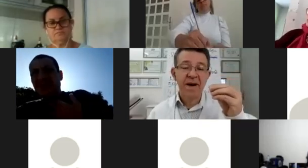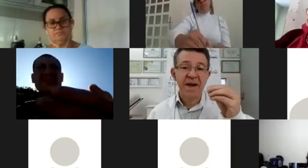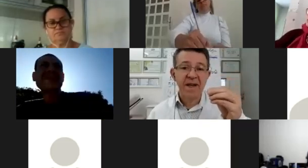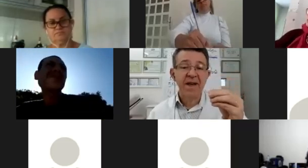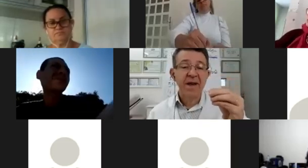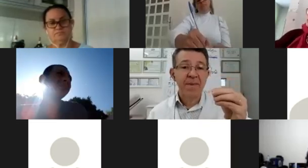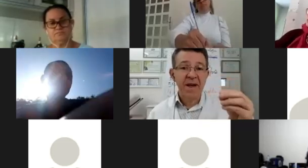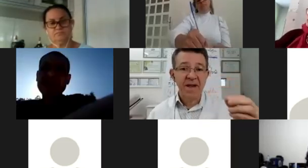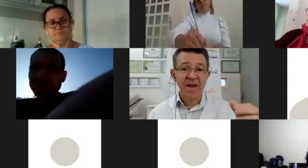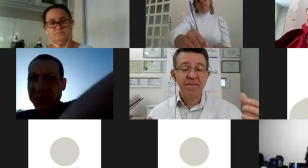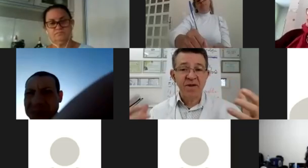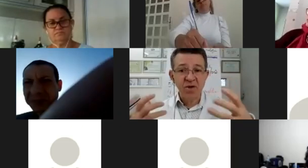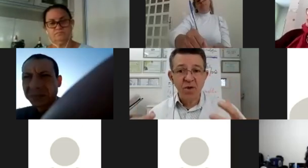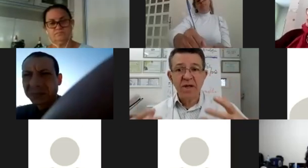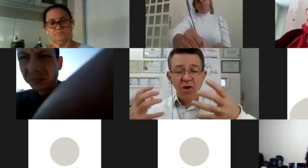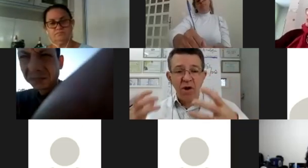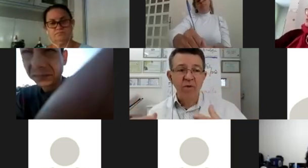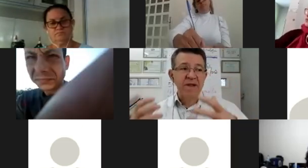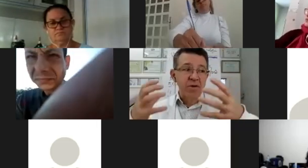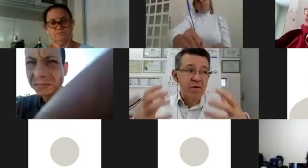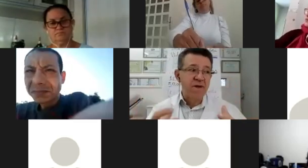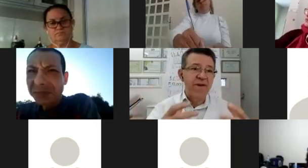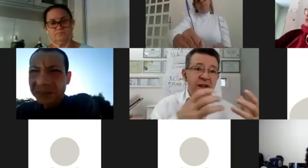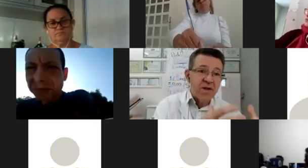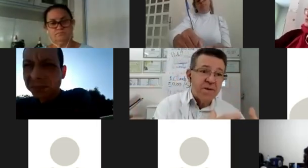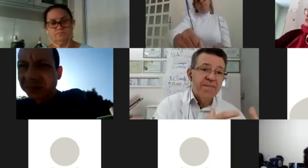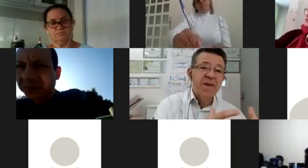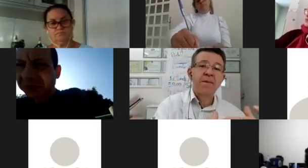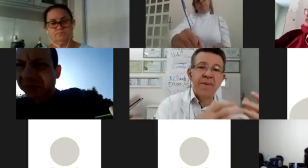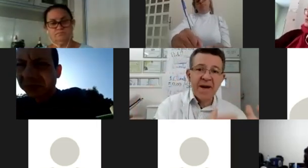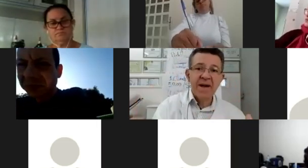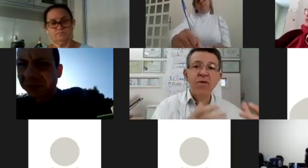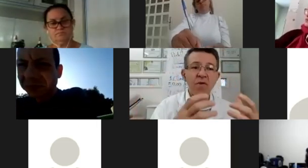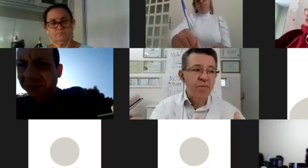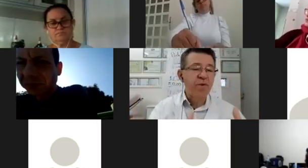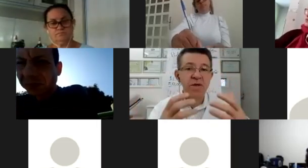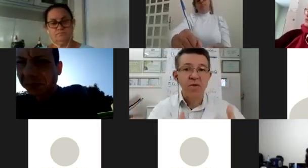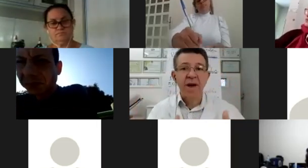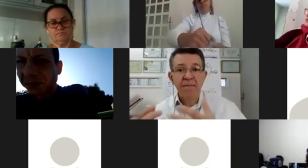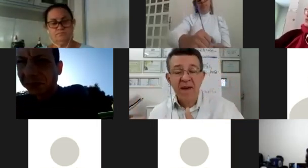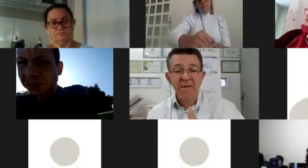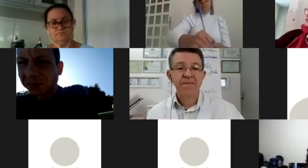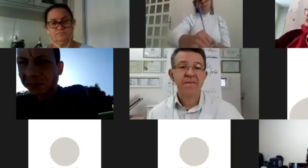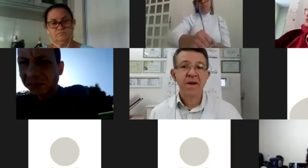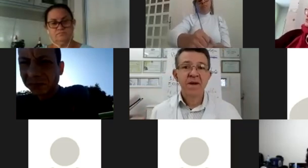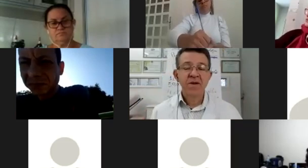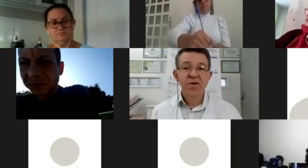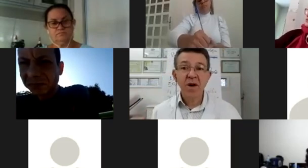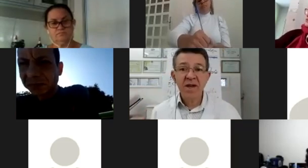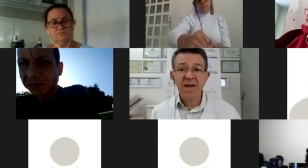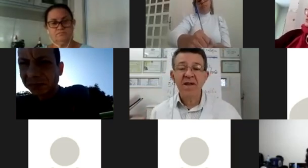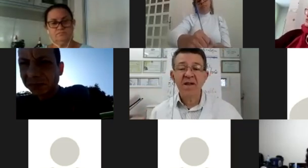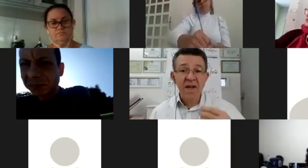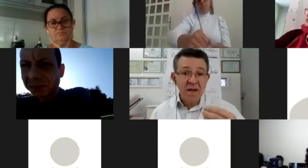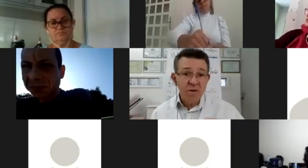Para quê? Para que a pessoa tome uma atitude diferente para o corpo continuar bem.